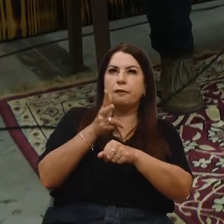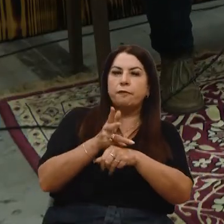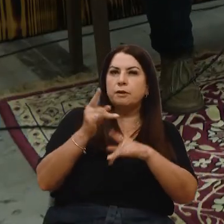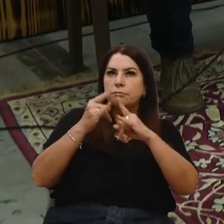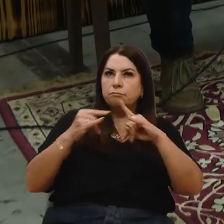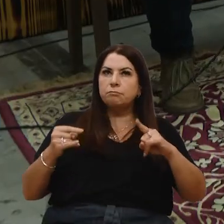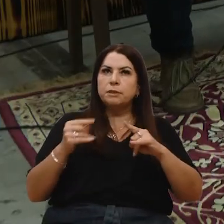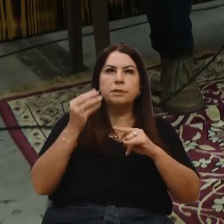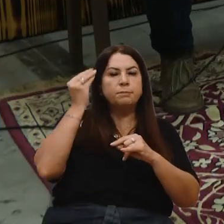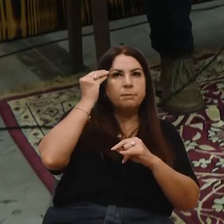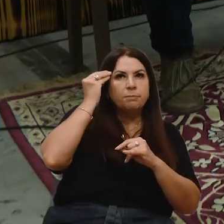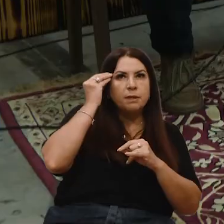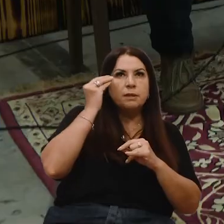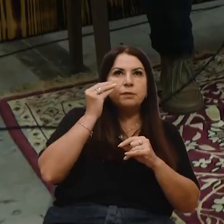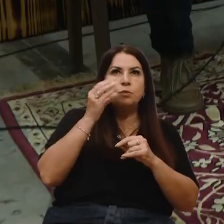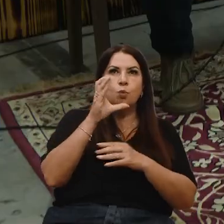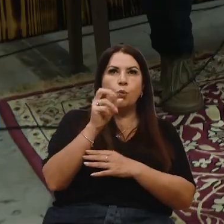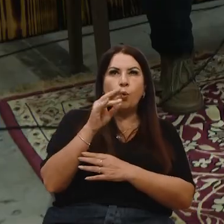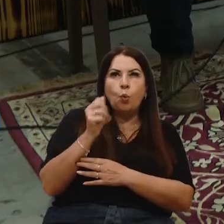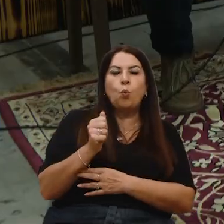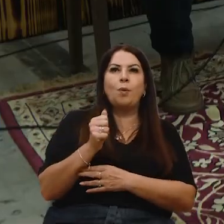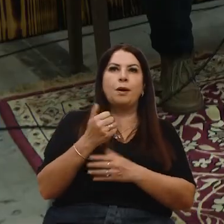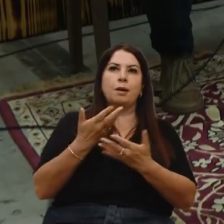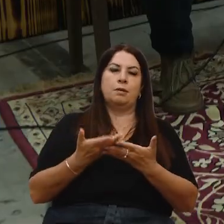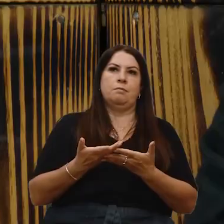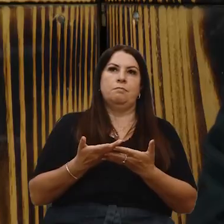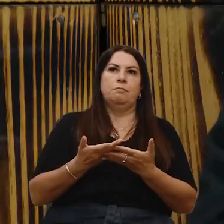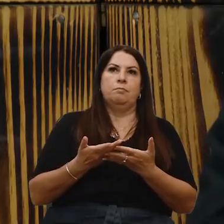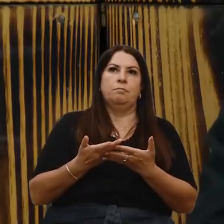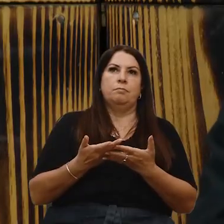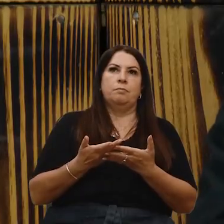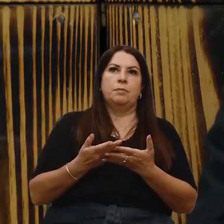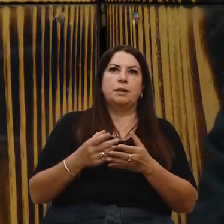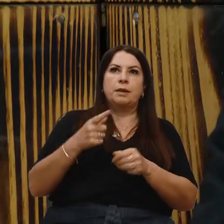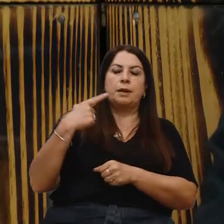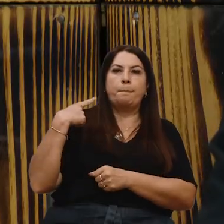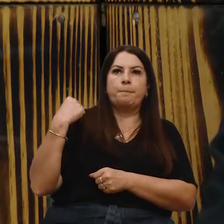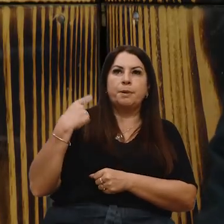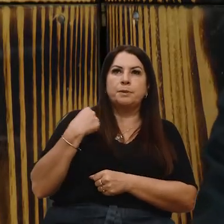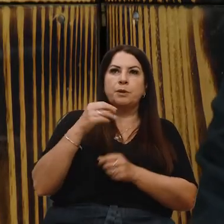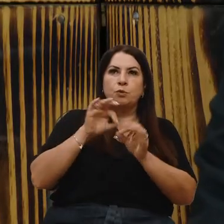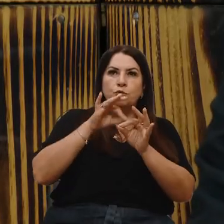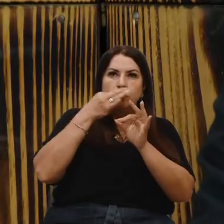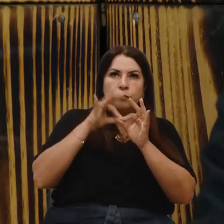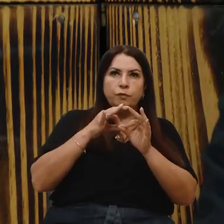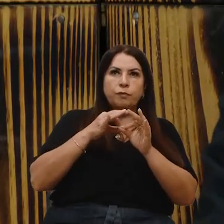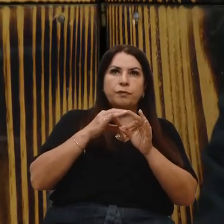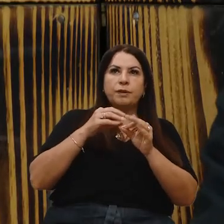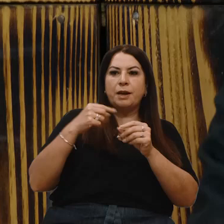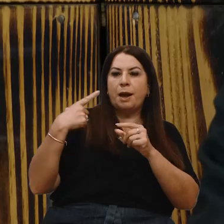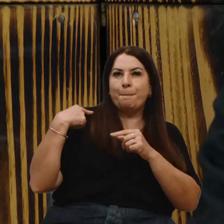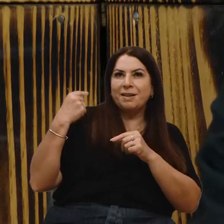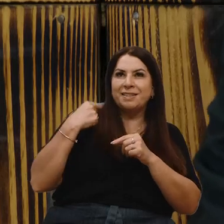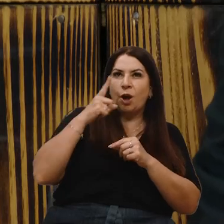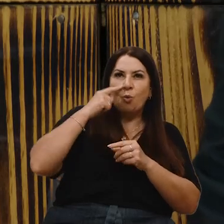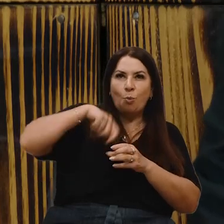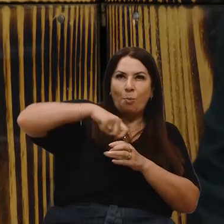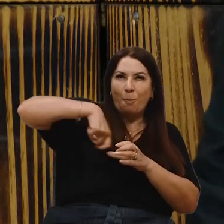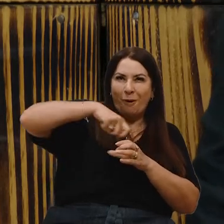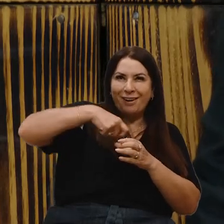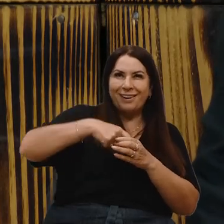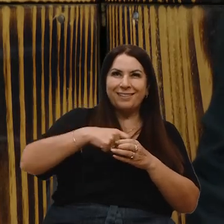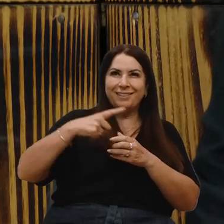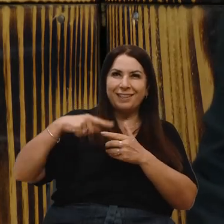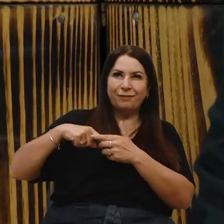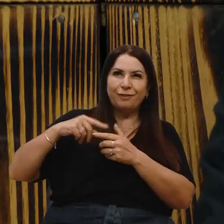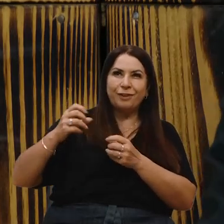nos estandes, degustação de cucas, nós temos aí o pastel de uva, pastel de polenta, que foram algumas